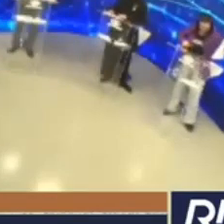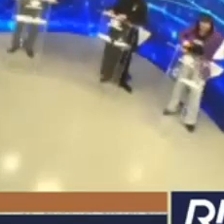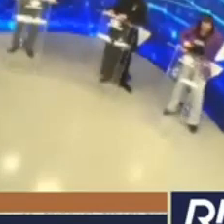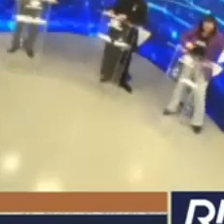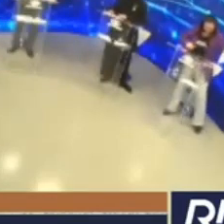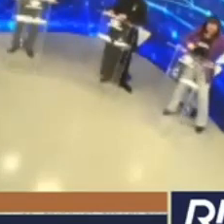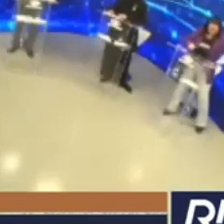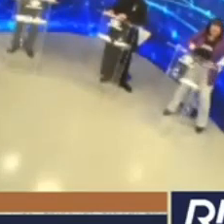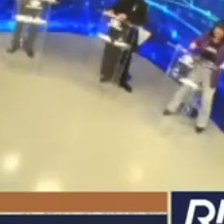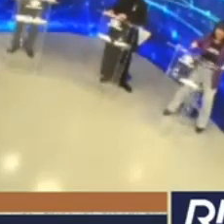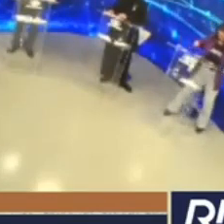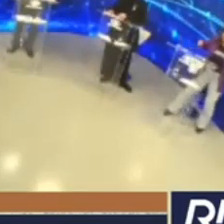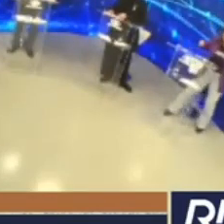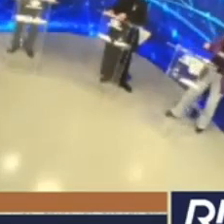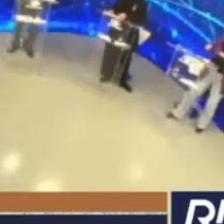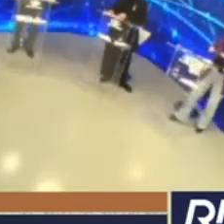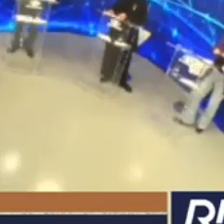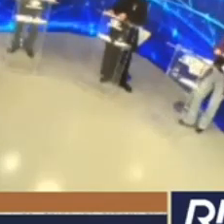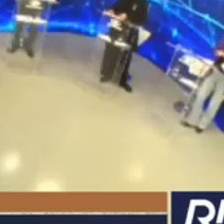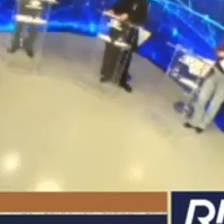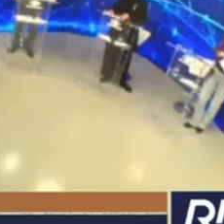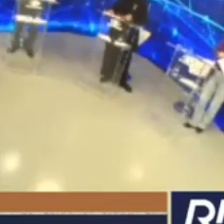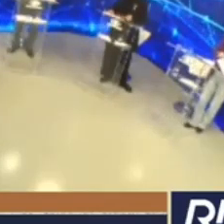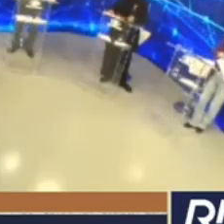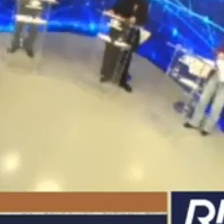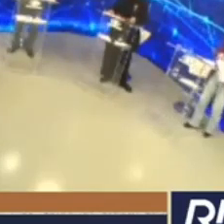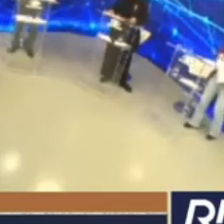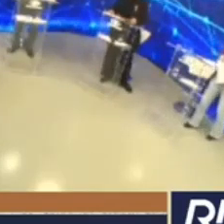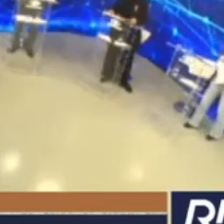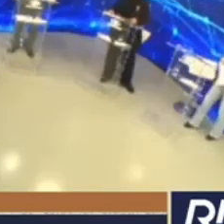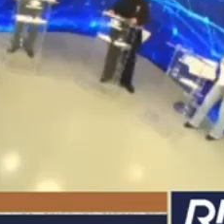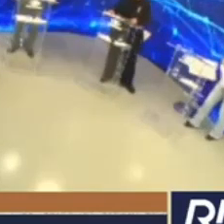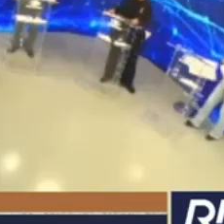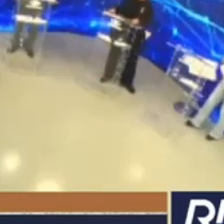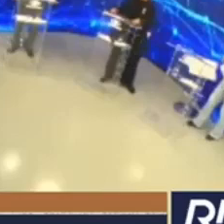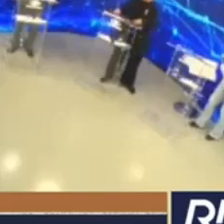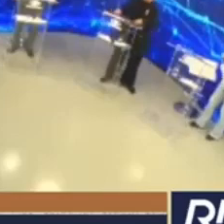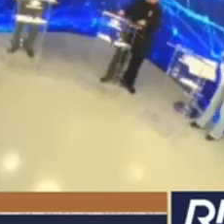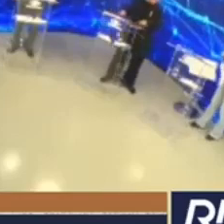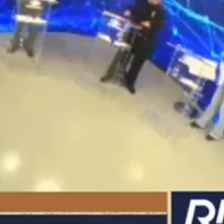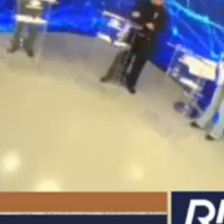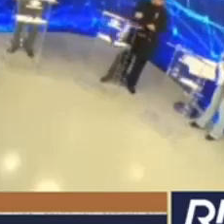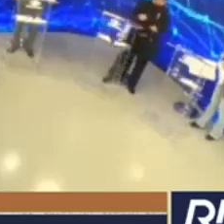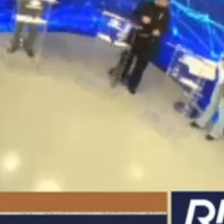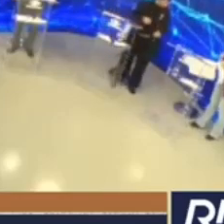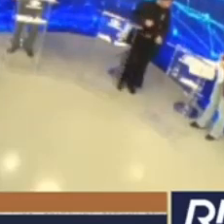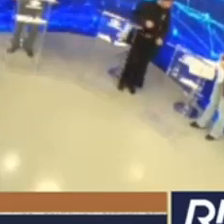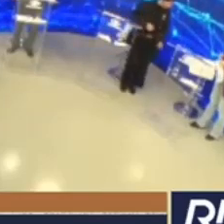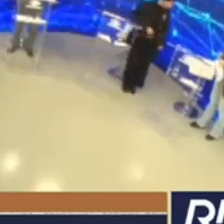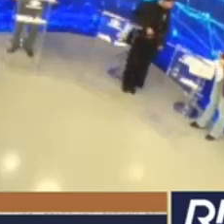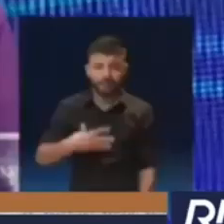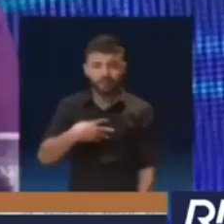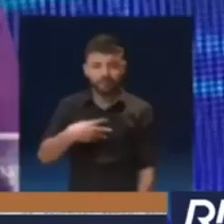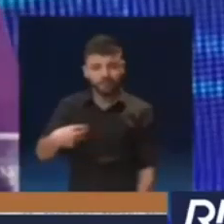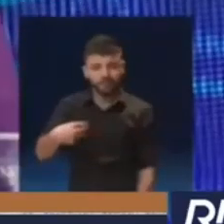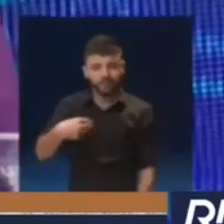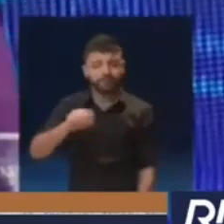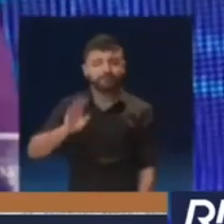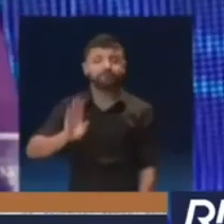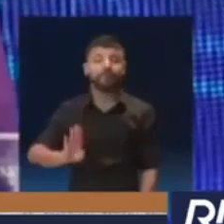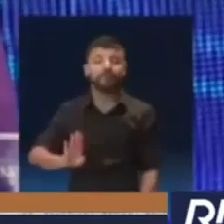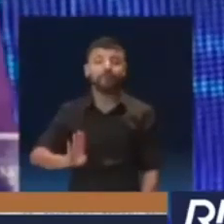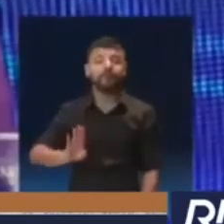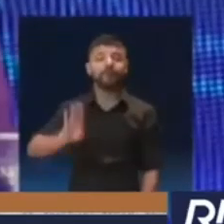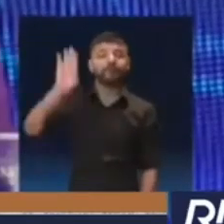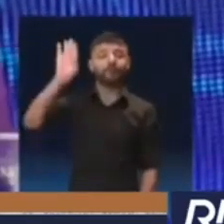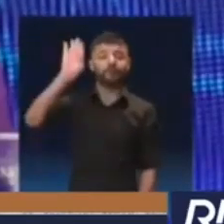a dedução, um candidato que está na dianteira. Na última pesquisa, deu 51 a 21